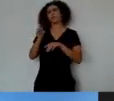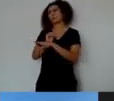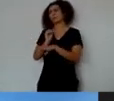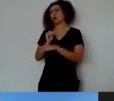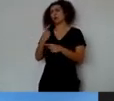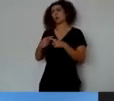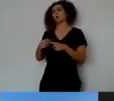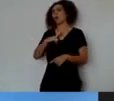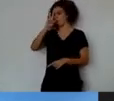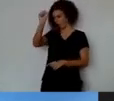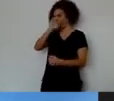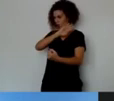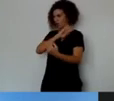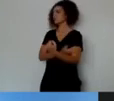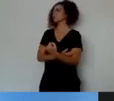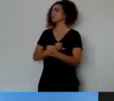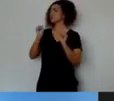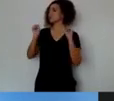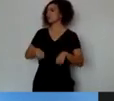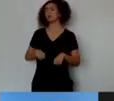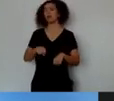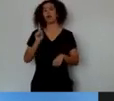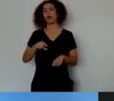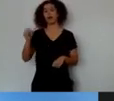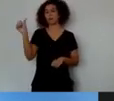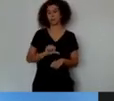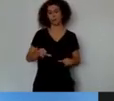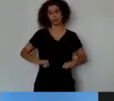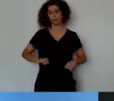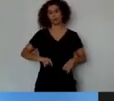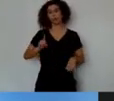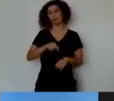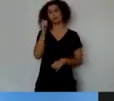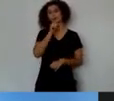com essa nossa estrutura machista e racista.